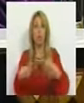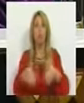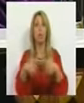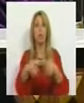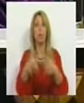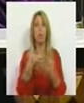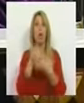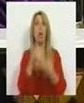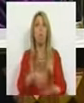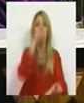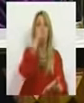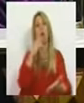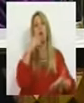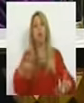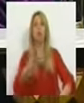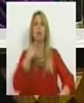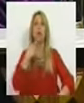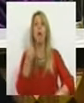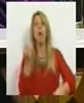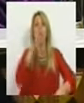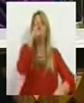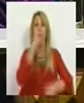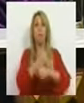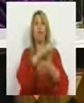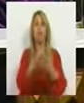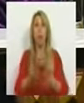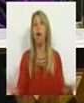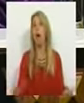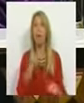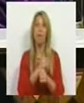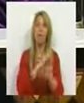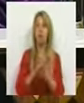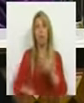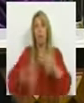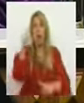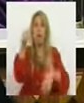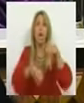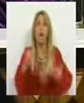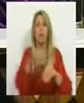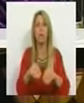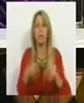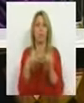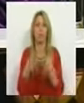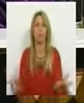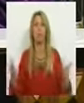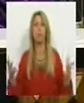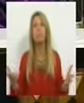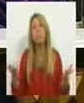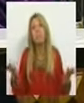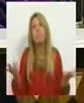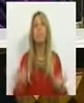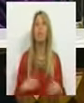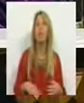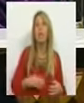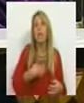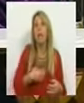Governo, que o Governo anterior não fez nada. Bom, tanto não fez nada que ganhou as eleições. É um paradoxo que obviamente vão ter que ver com ele. E